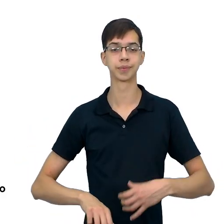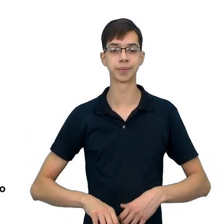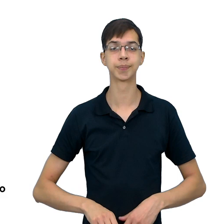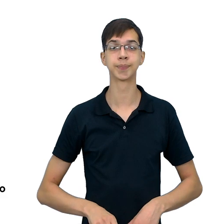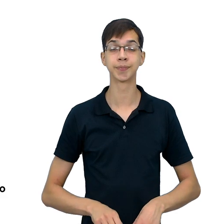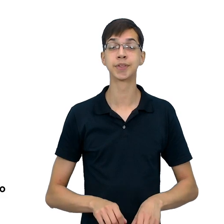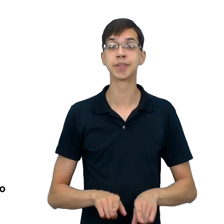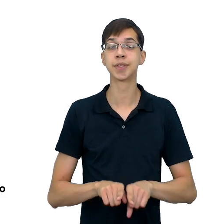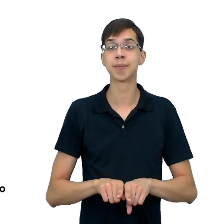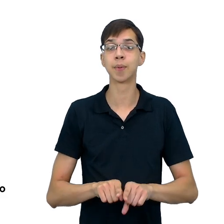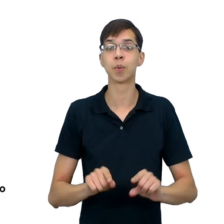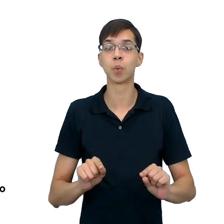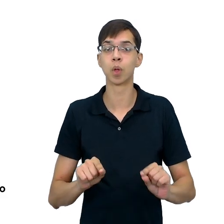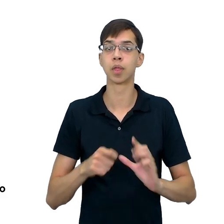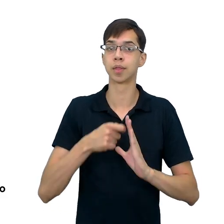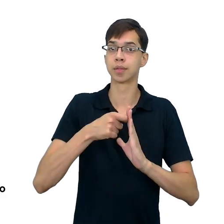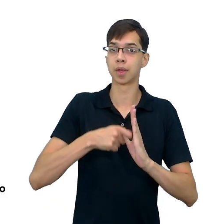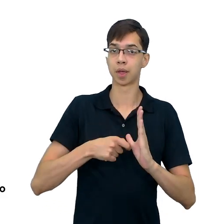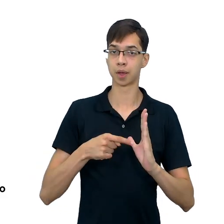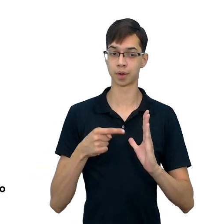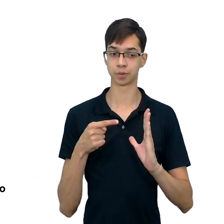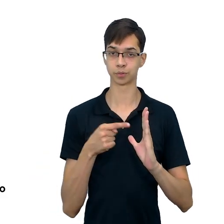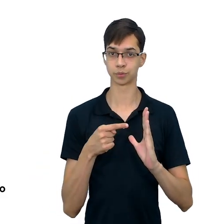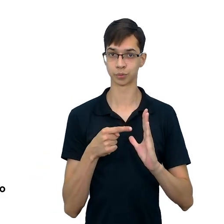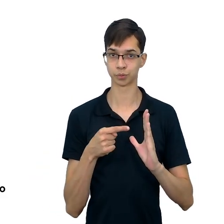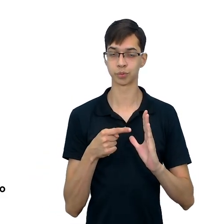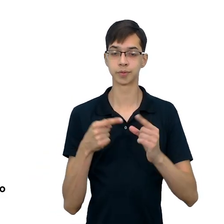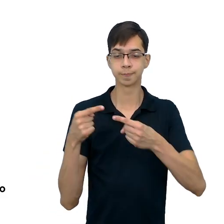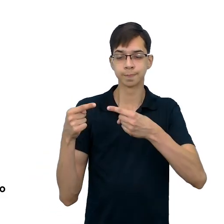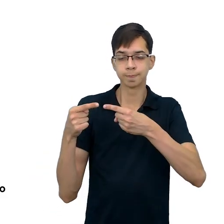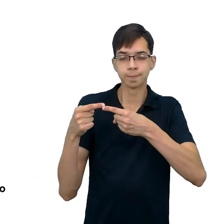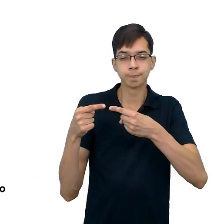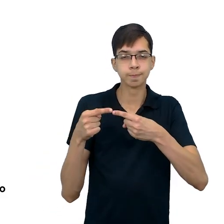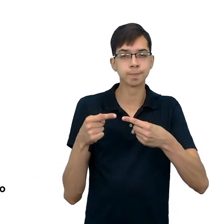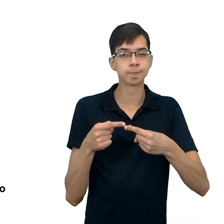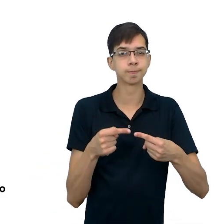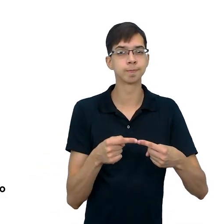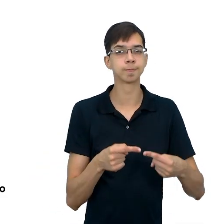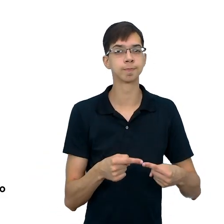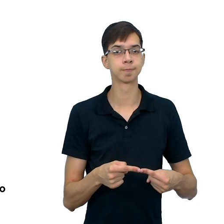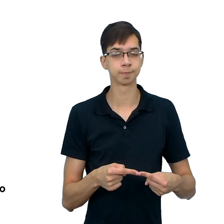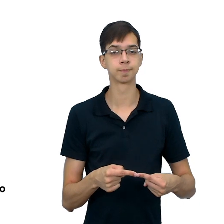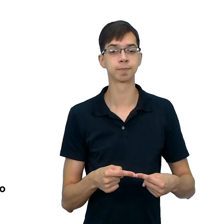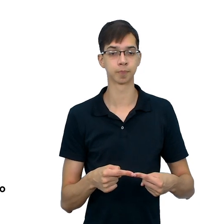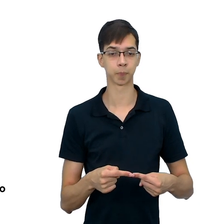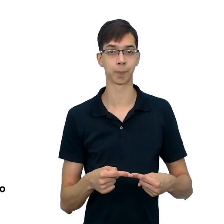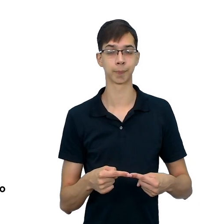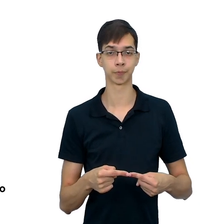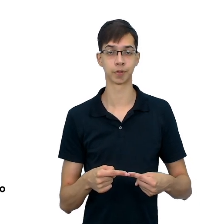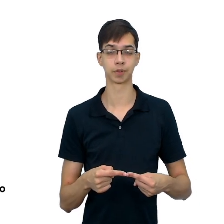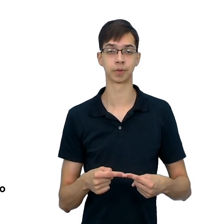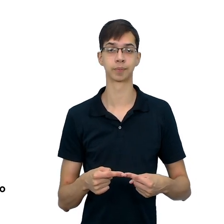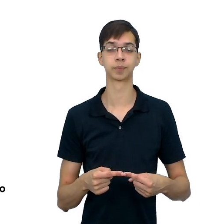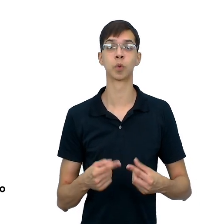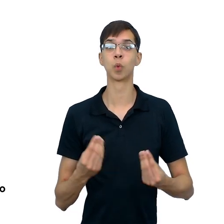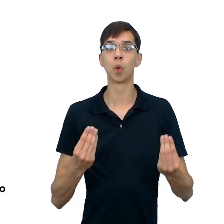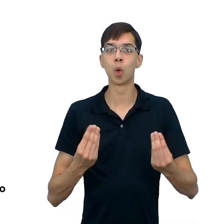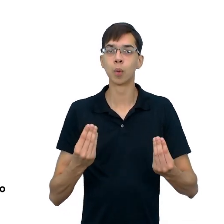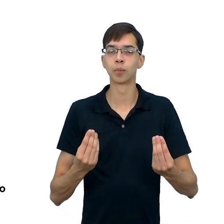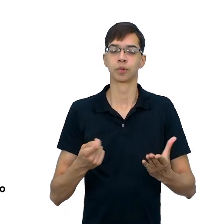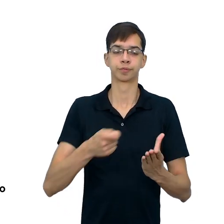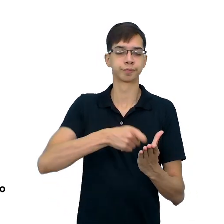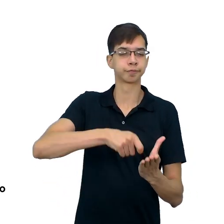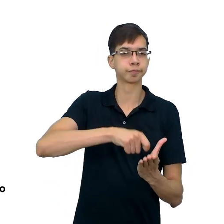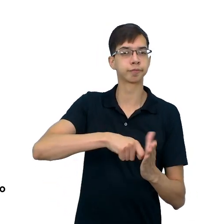que são responsáveis pelos seus efeitos de sentido, seja aí no que se refere às formas de composição do texto, né, que